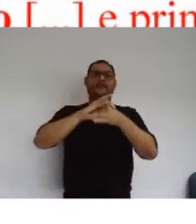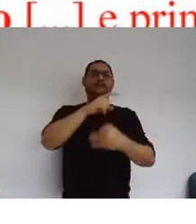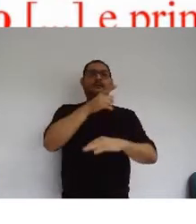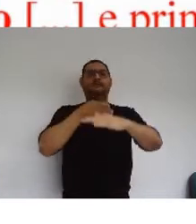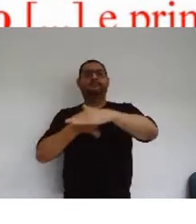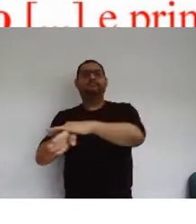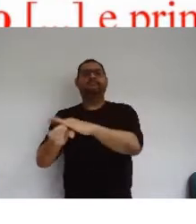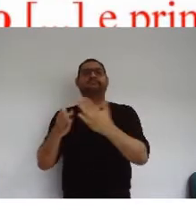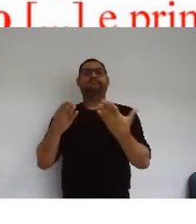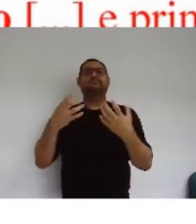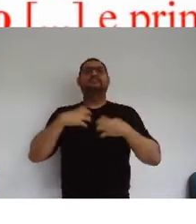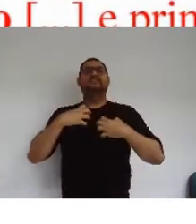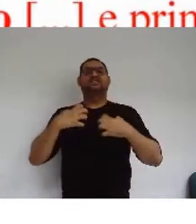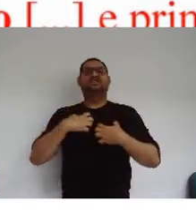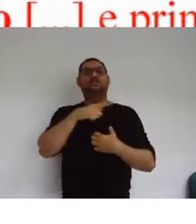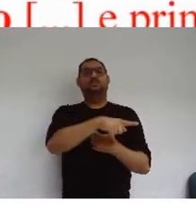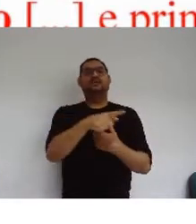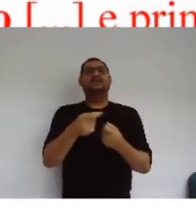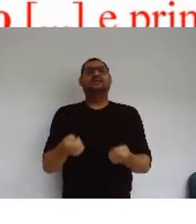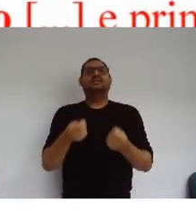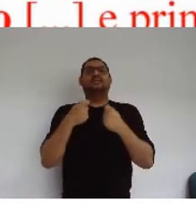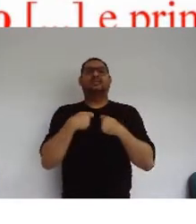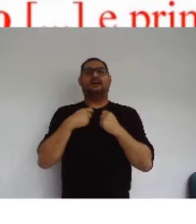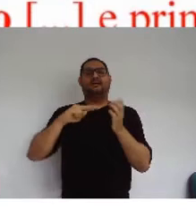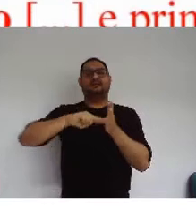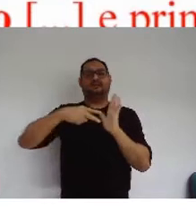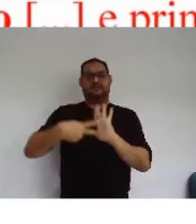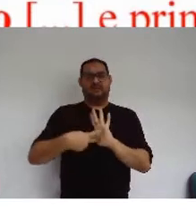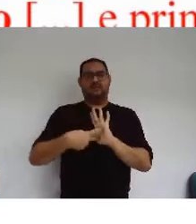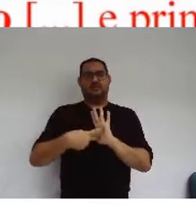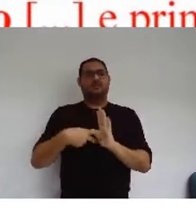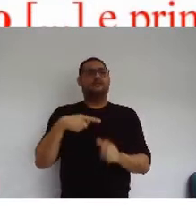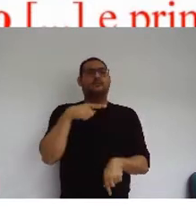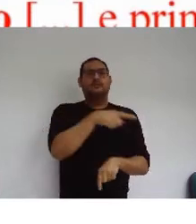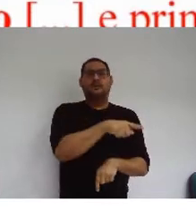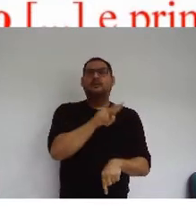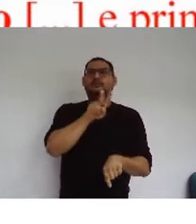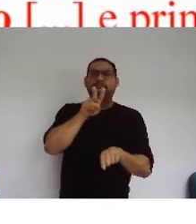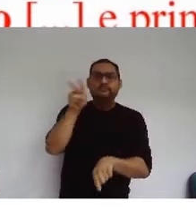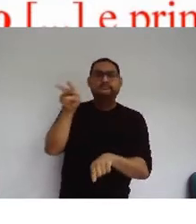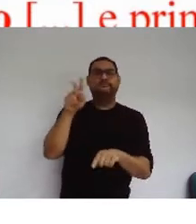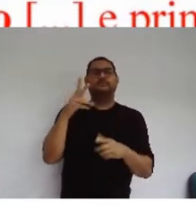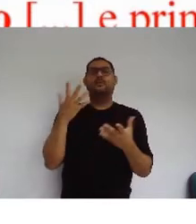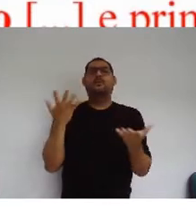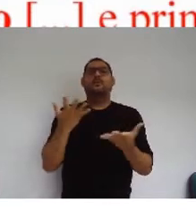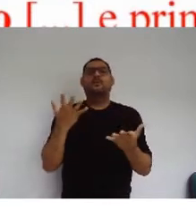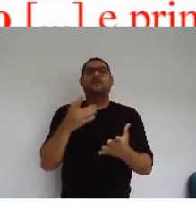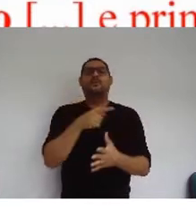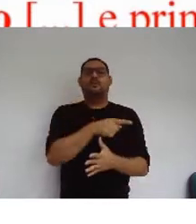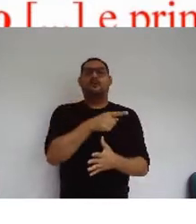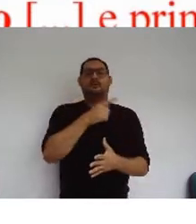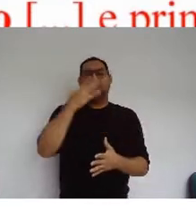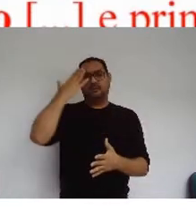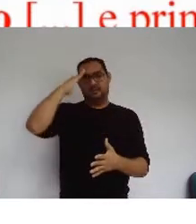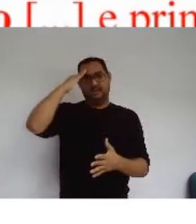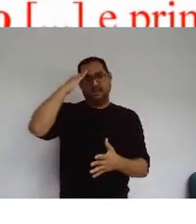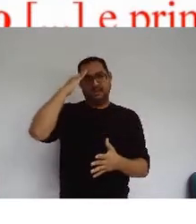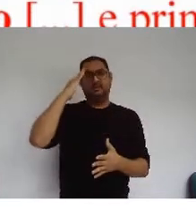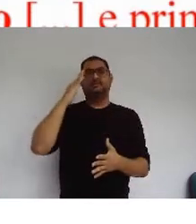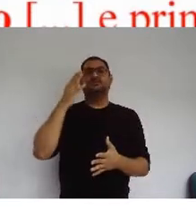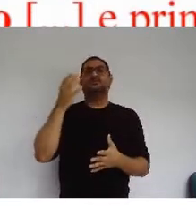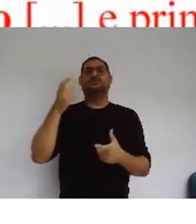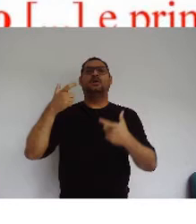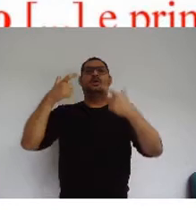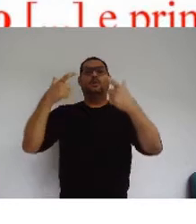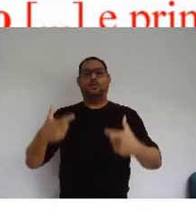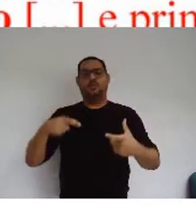de pertencimento e, principalmente, como eu disse já anteriormente, para criar as condições para novas